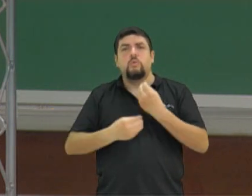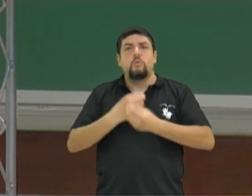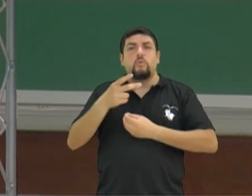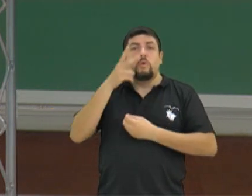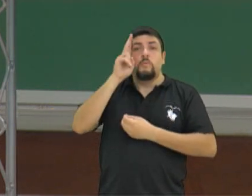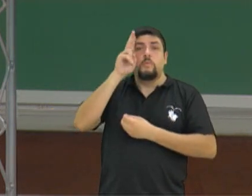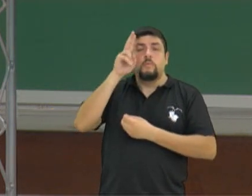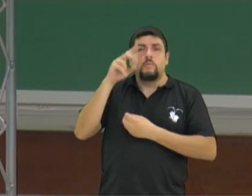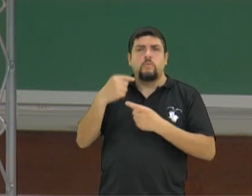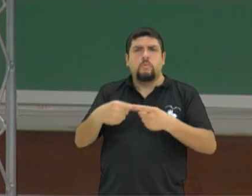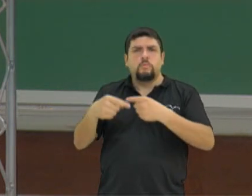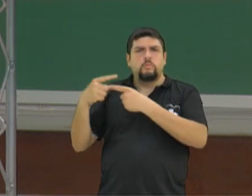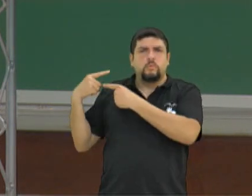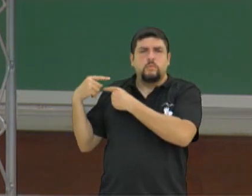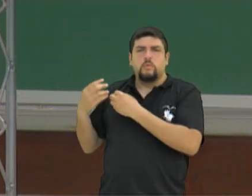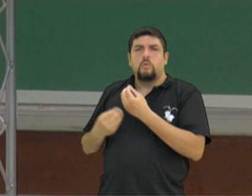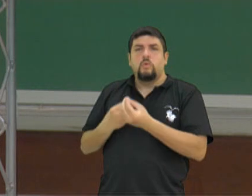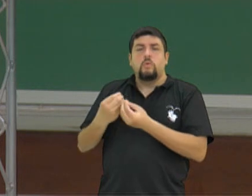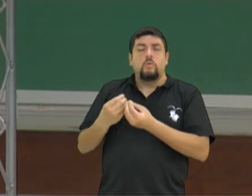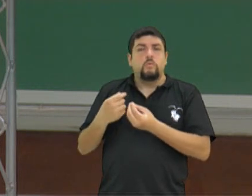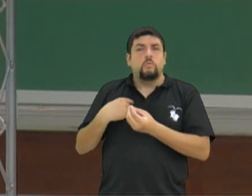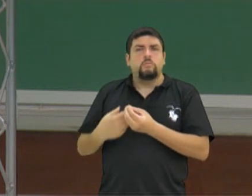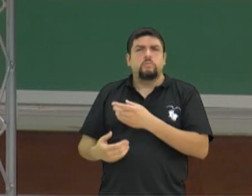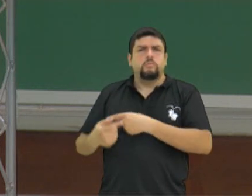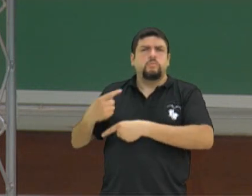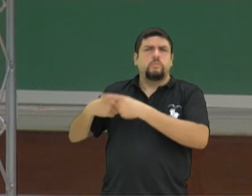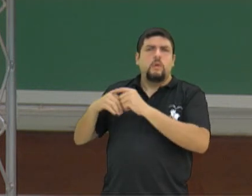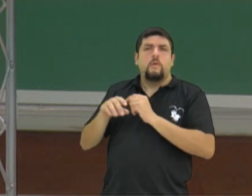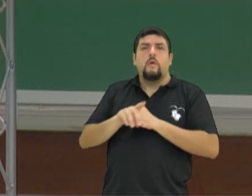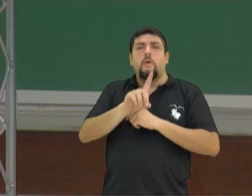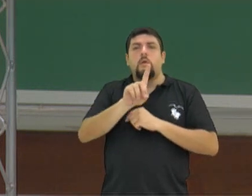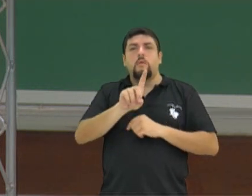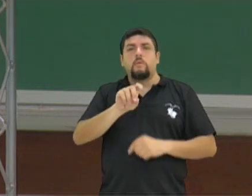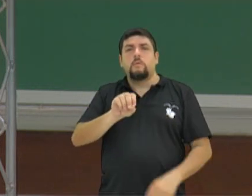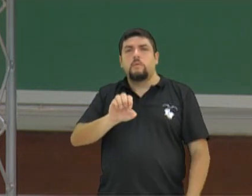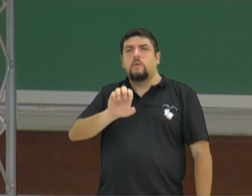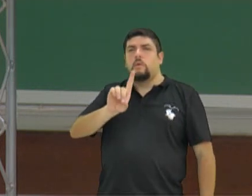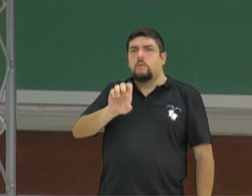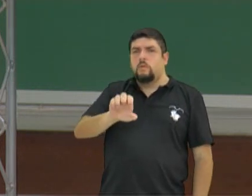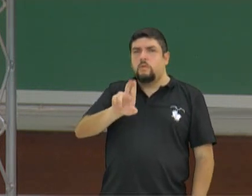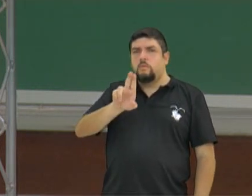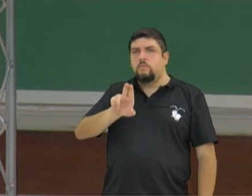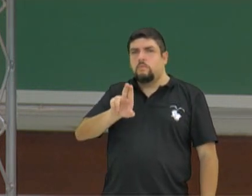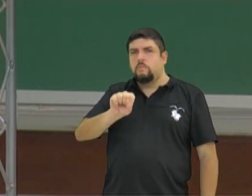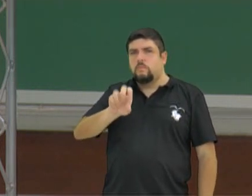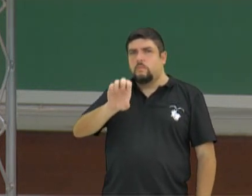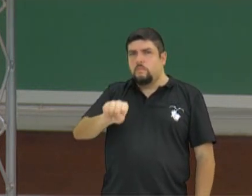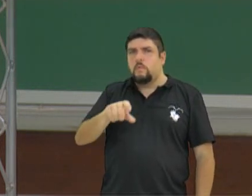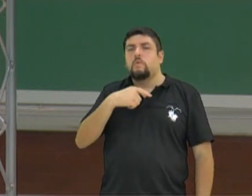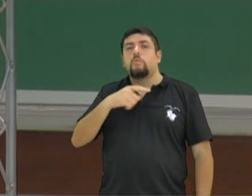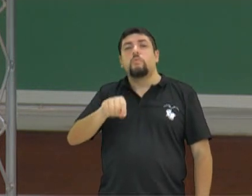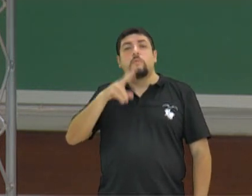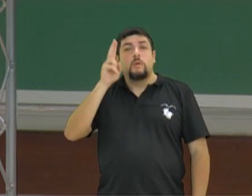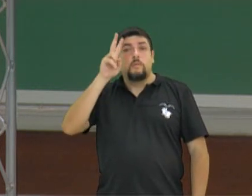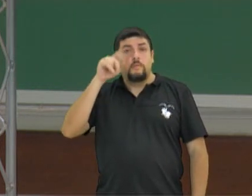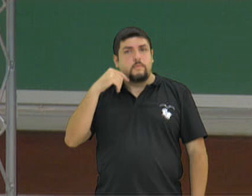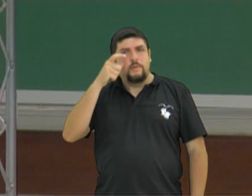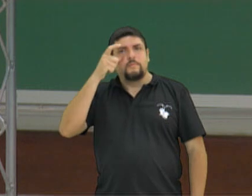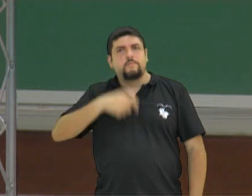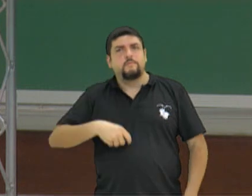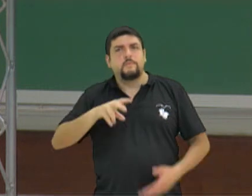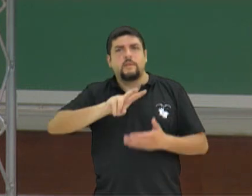das mitologias gregas, como que se constituem os deuses, né? E são textos bem interessantes que atraem bastante o leitor